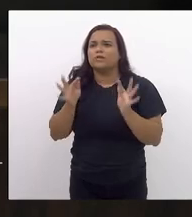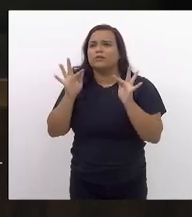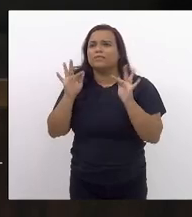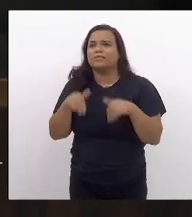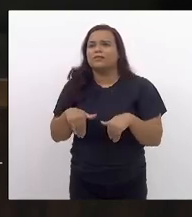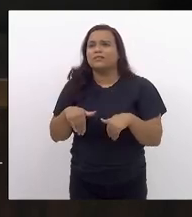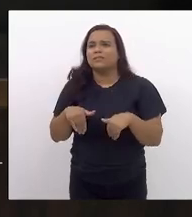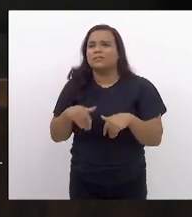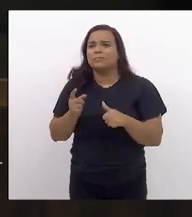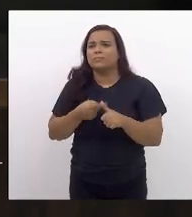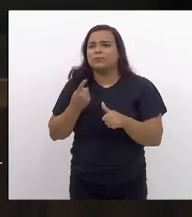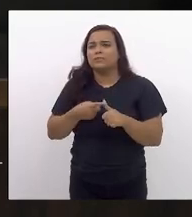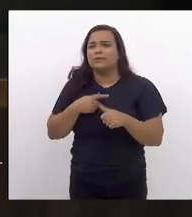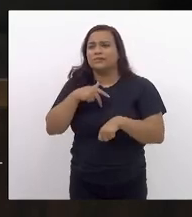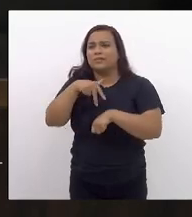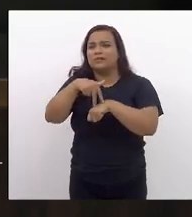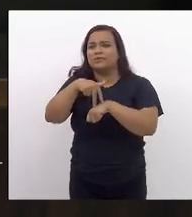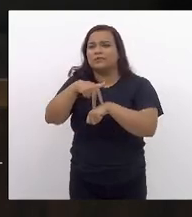já com o primeiro orador.